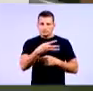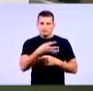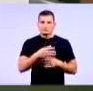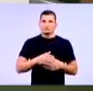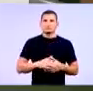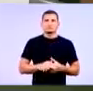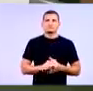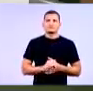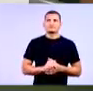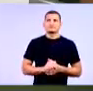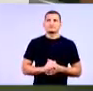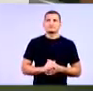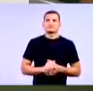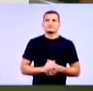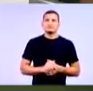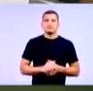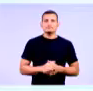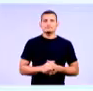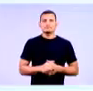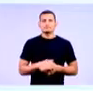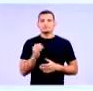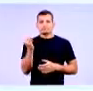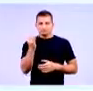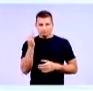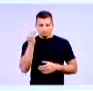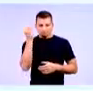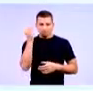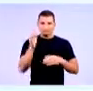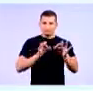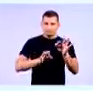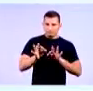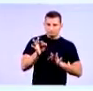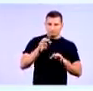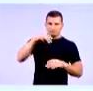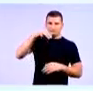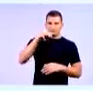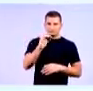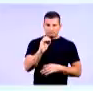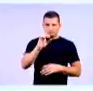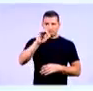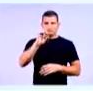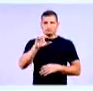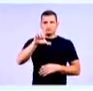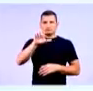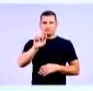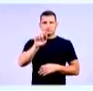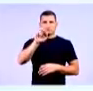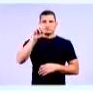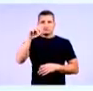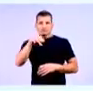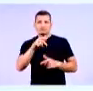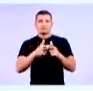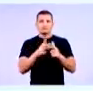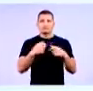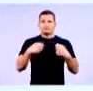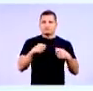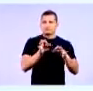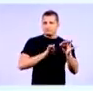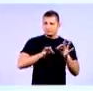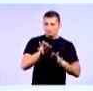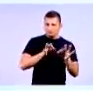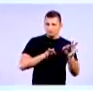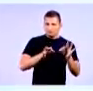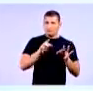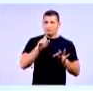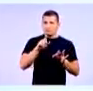Muito bem. Então, está aí a importância da modelagem, né? Por que a gente tem que desenvolver esses modelos? Então, agora vocês sabem que a modelagem ela é